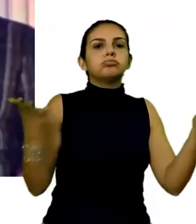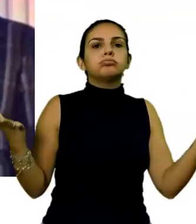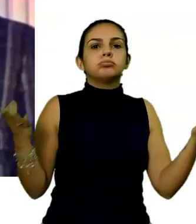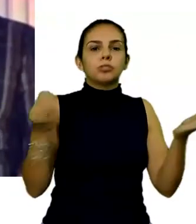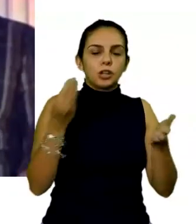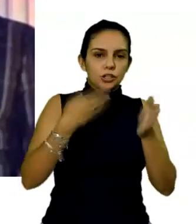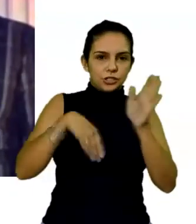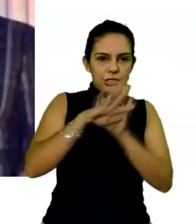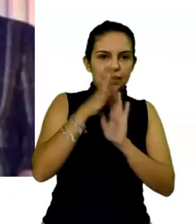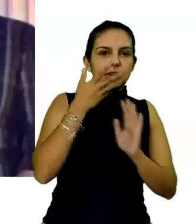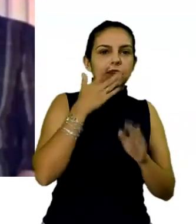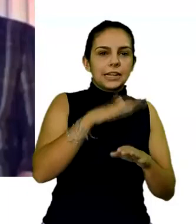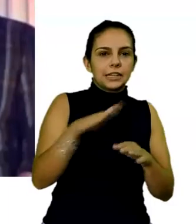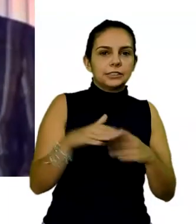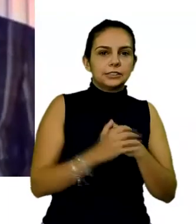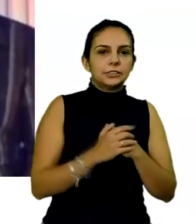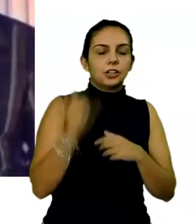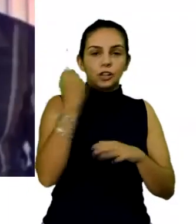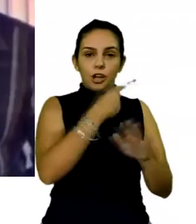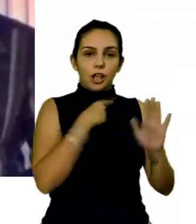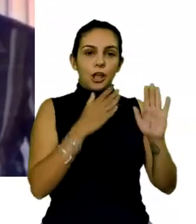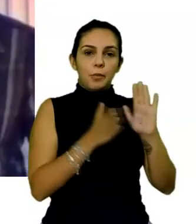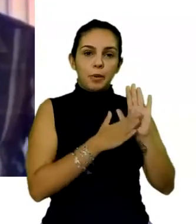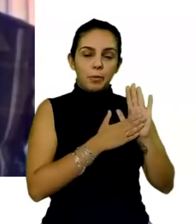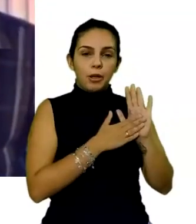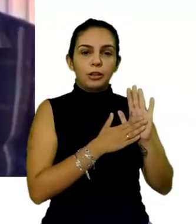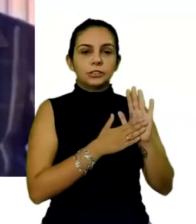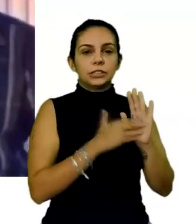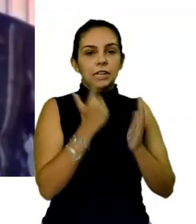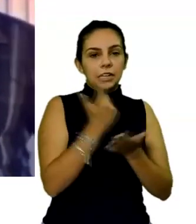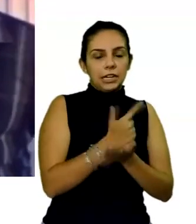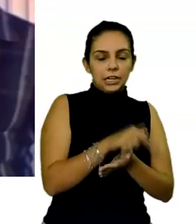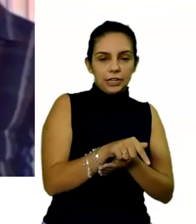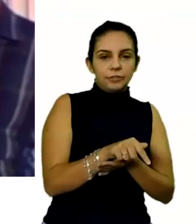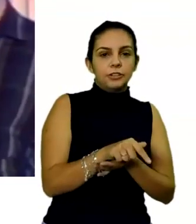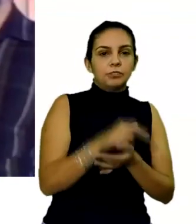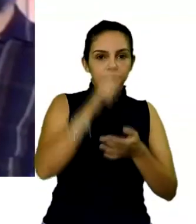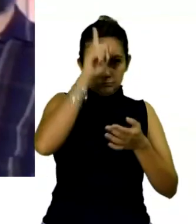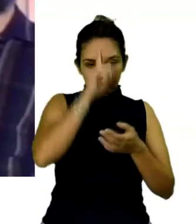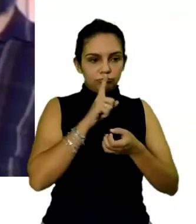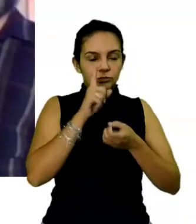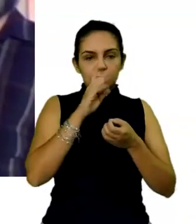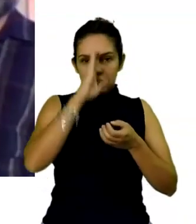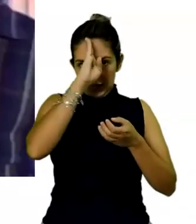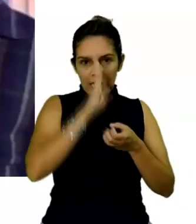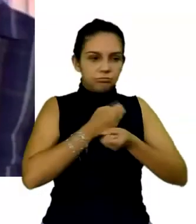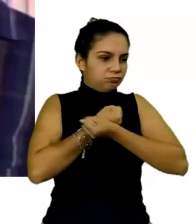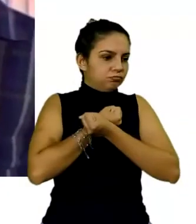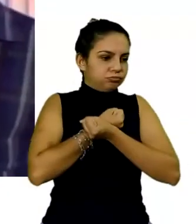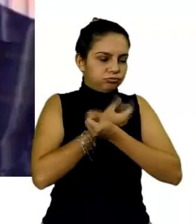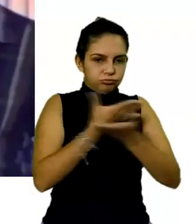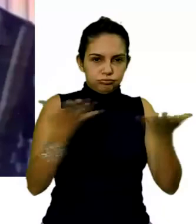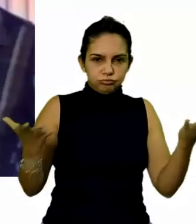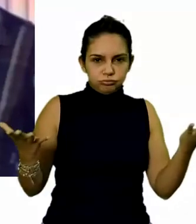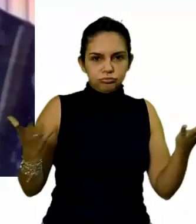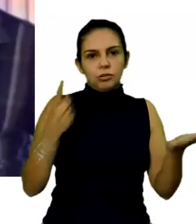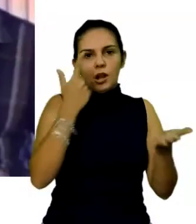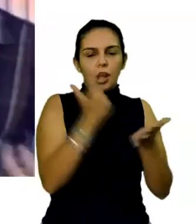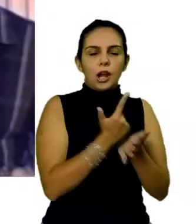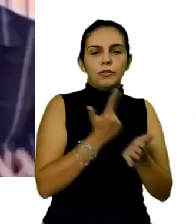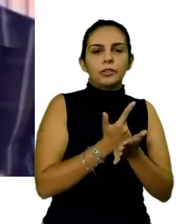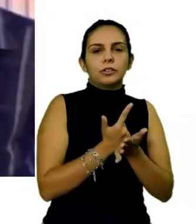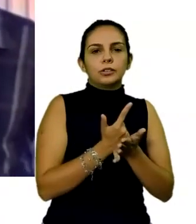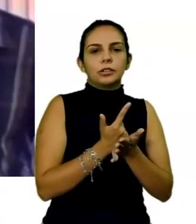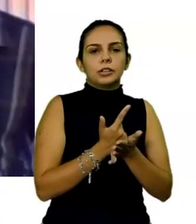livro vai chegar nas mãos das crianças? A nossa proposta, o livro tem distribuição gratuita, né? Então, nossa proposta, como é um